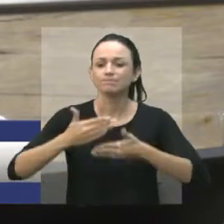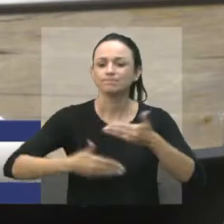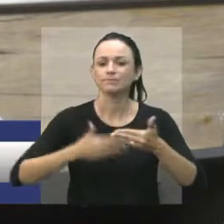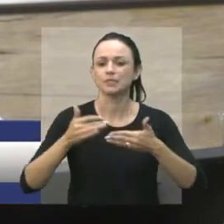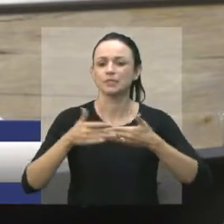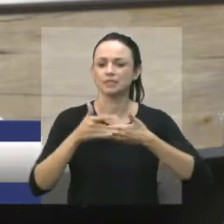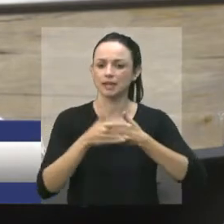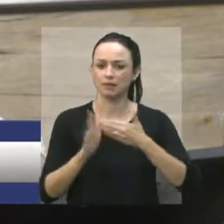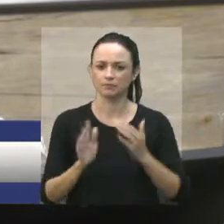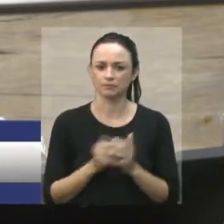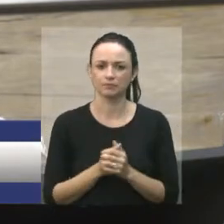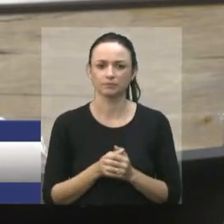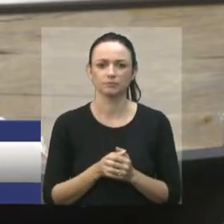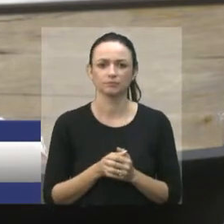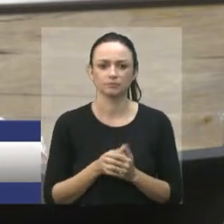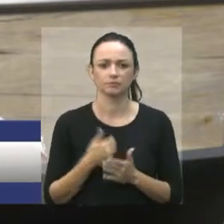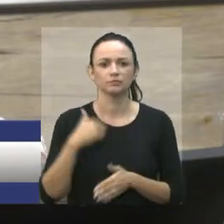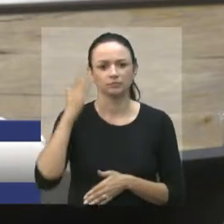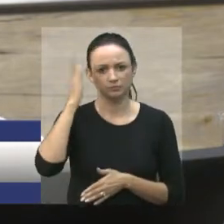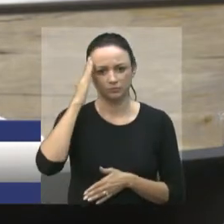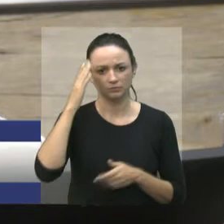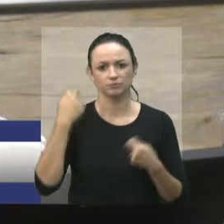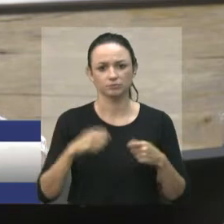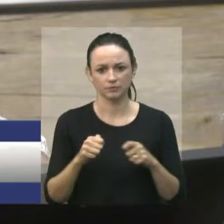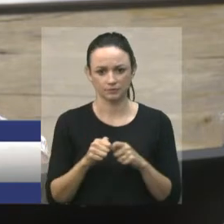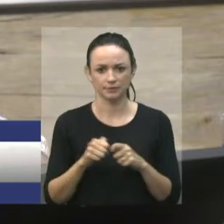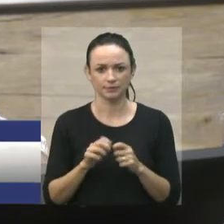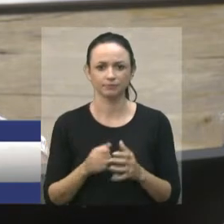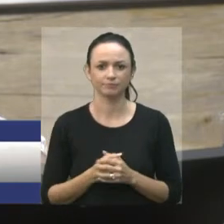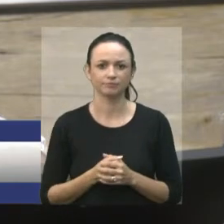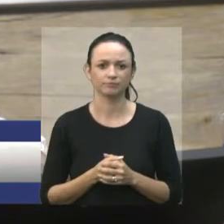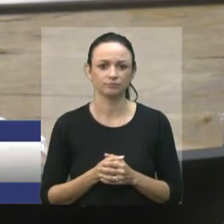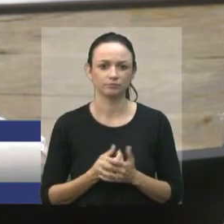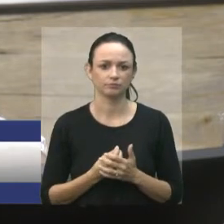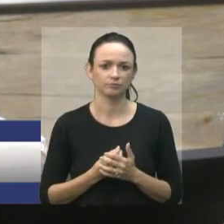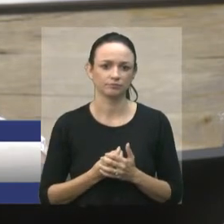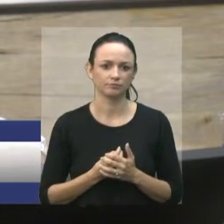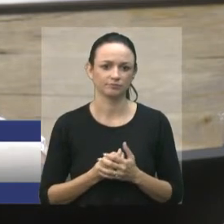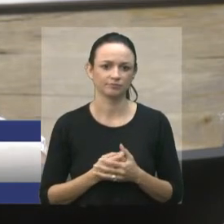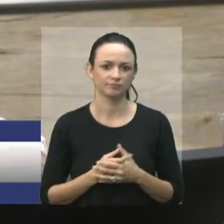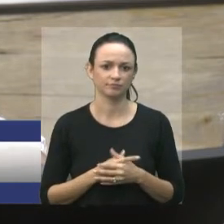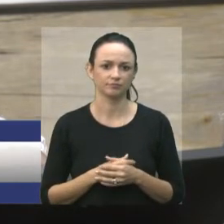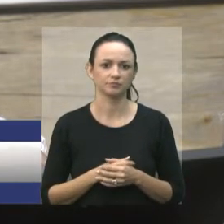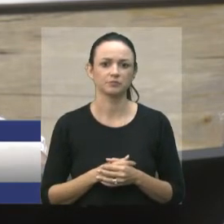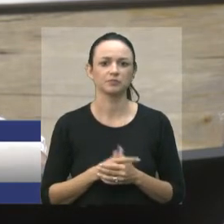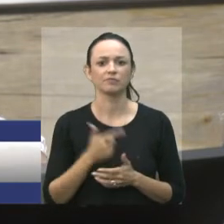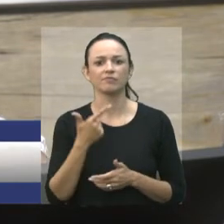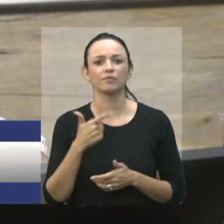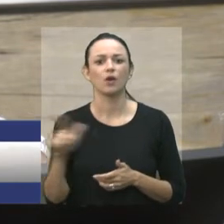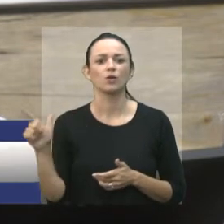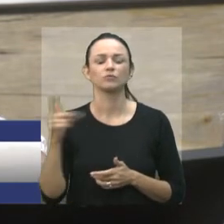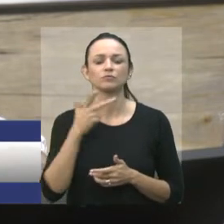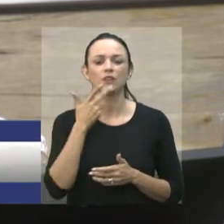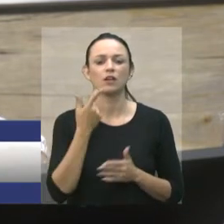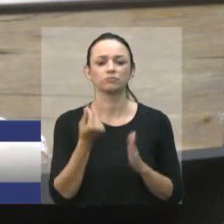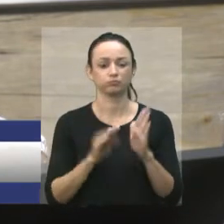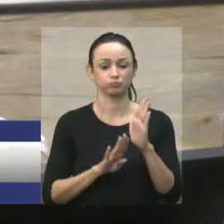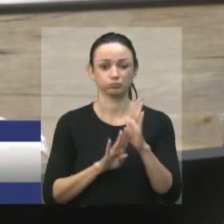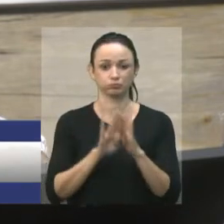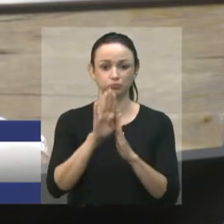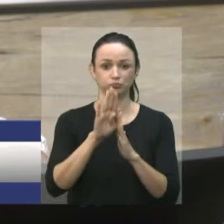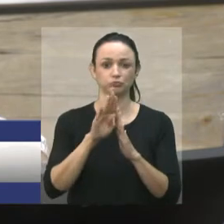exames. O que eu sei é que é necessário que sejam executados. Certo? Outros, quando a gente fala de superávit, esse é um